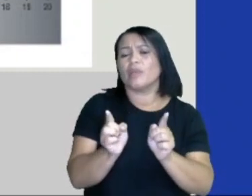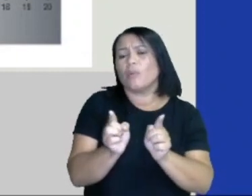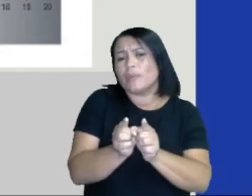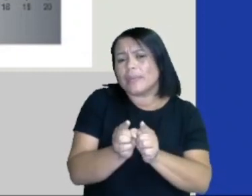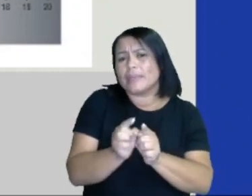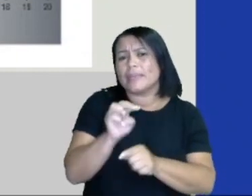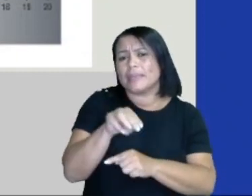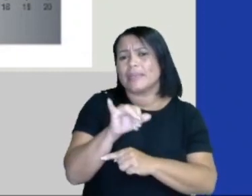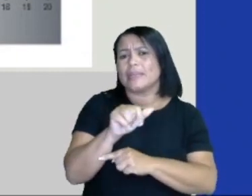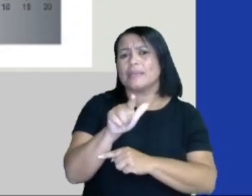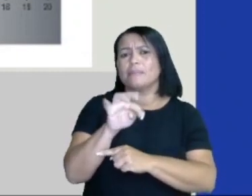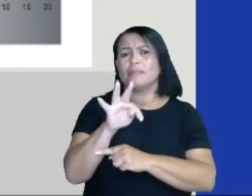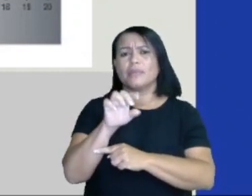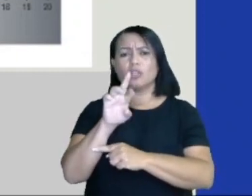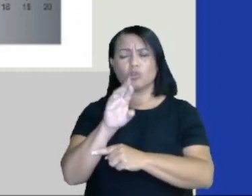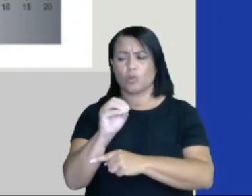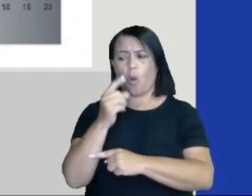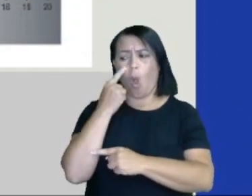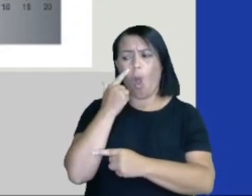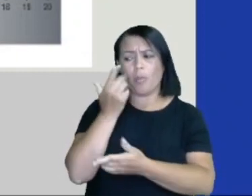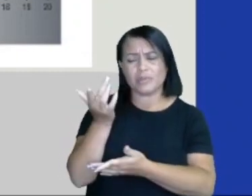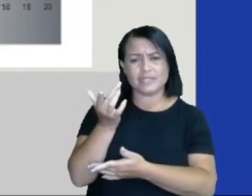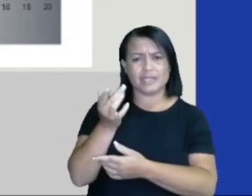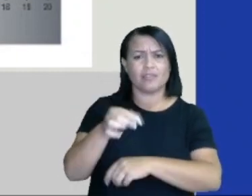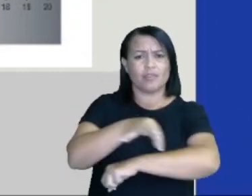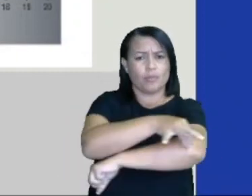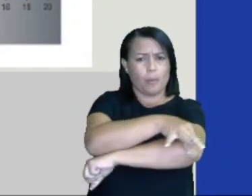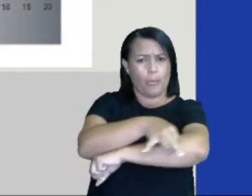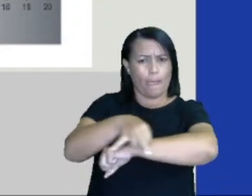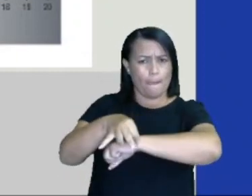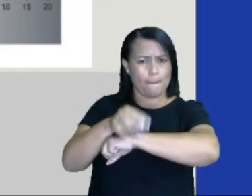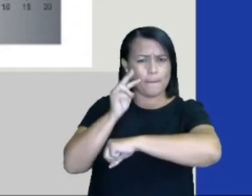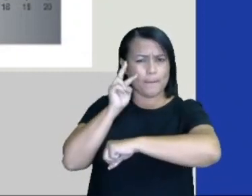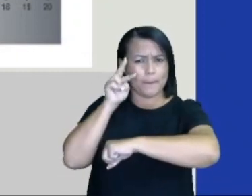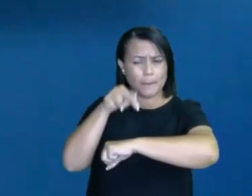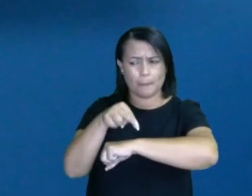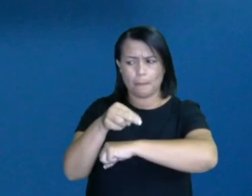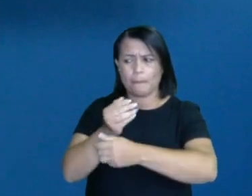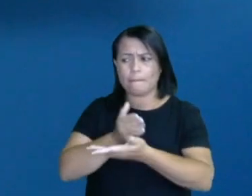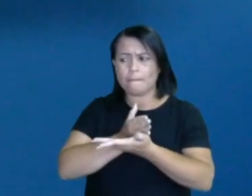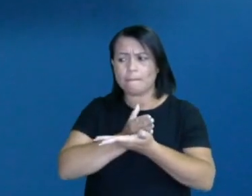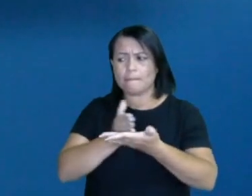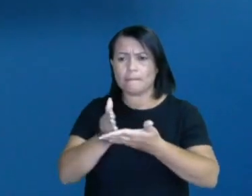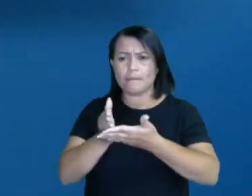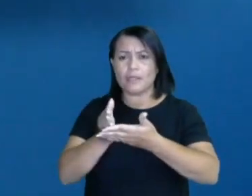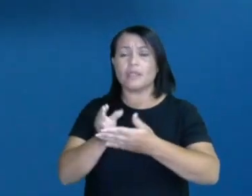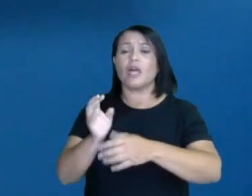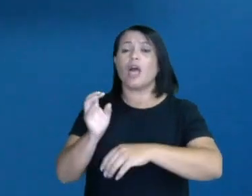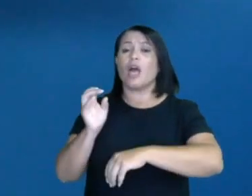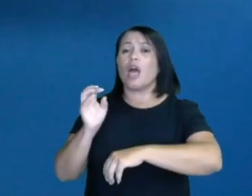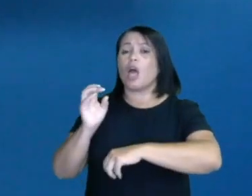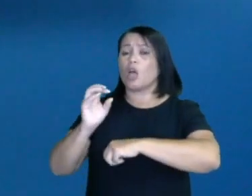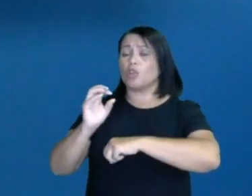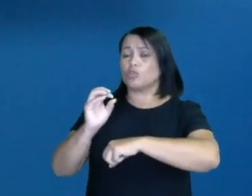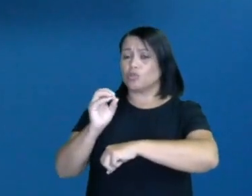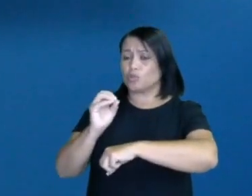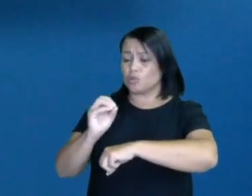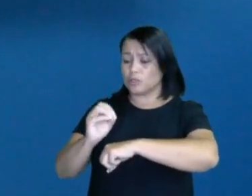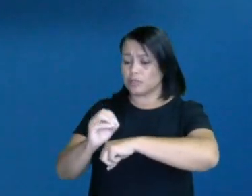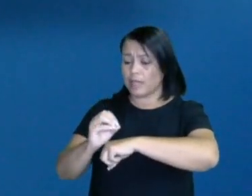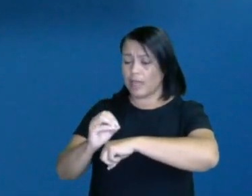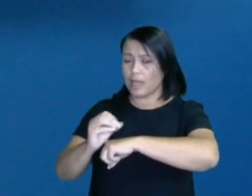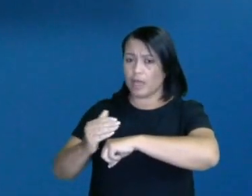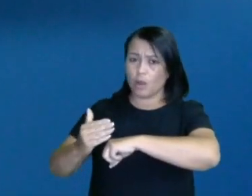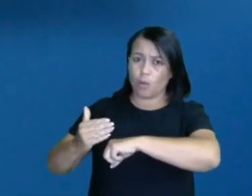milímetro. Coloquei a observação de uma reguinha aí. Veja que ela começa do 0 até o